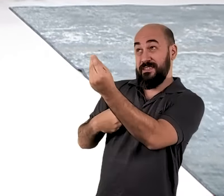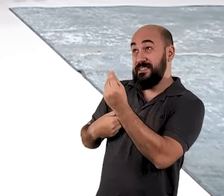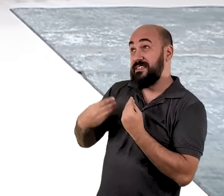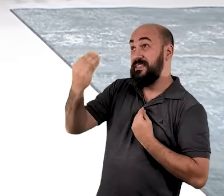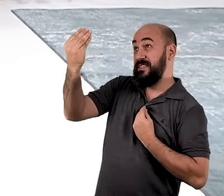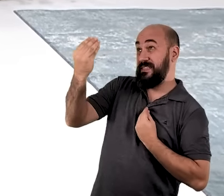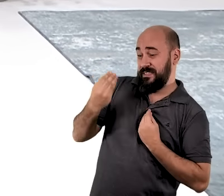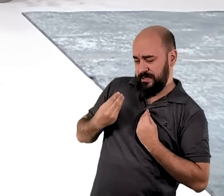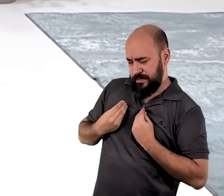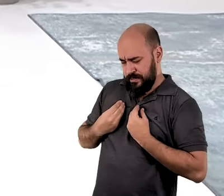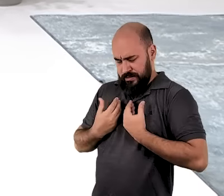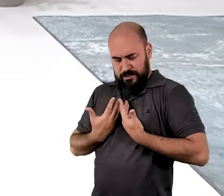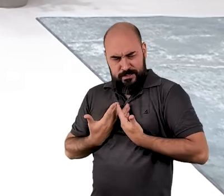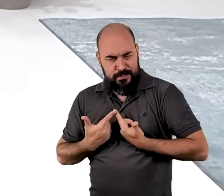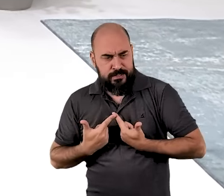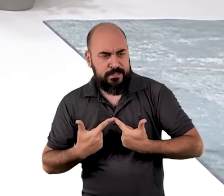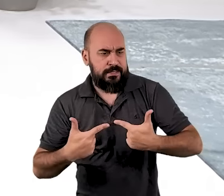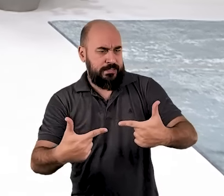deres, pra ser.